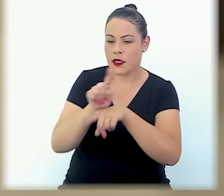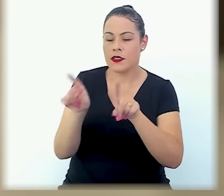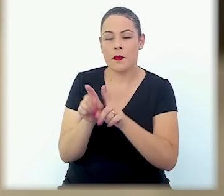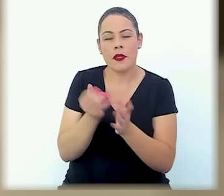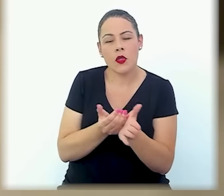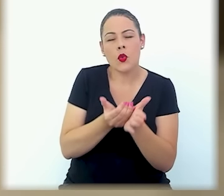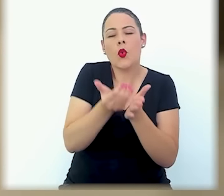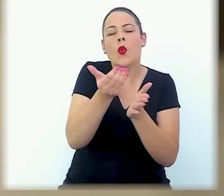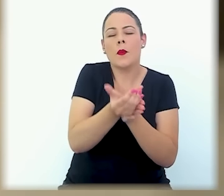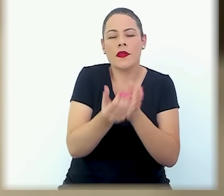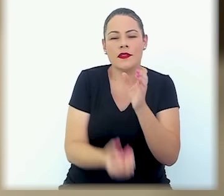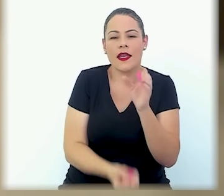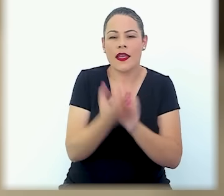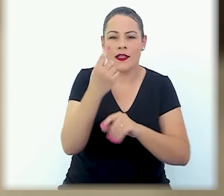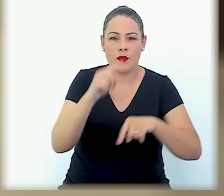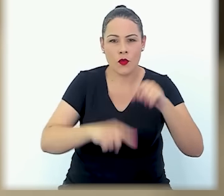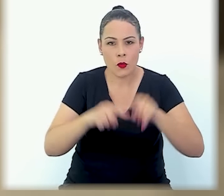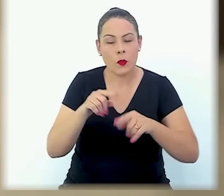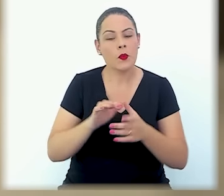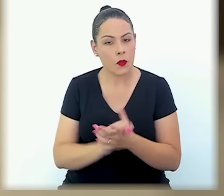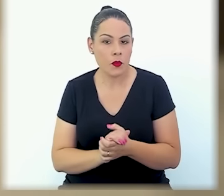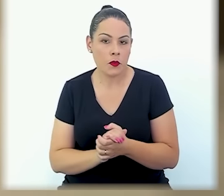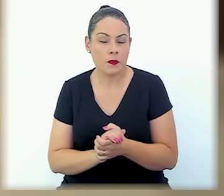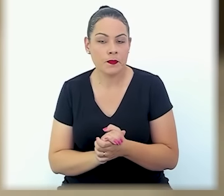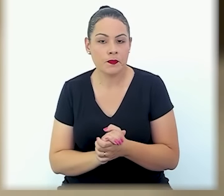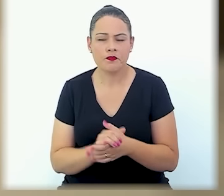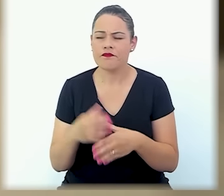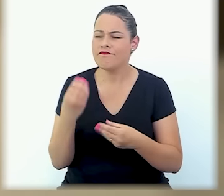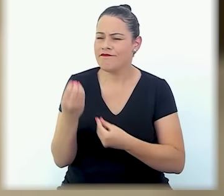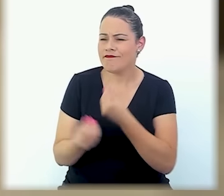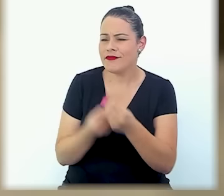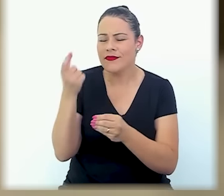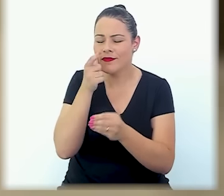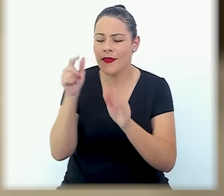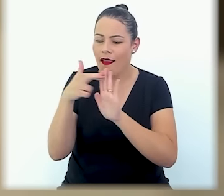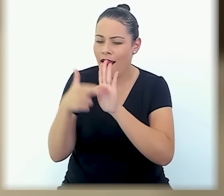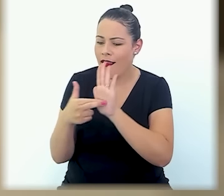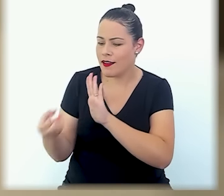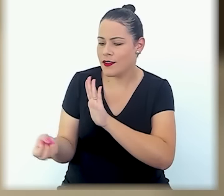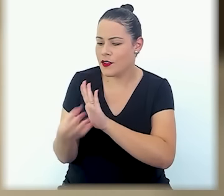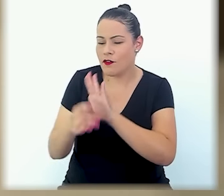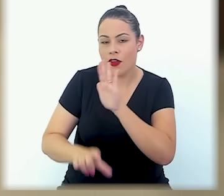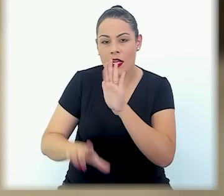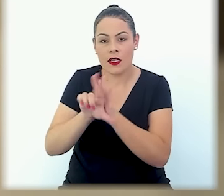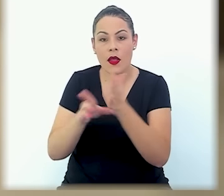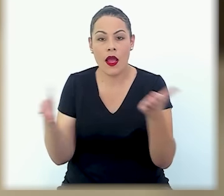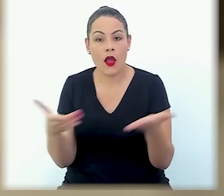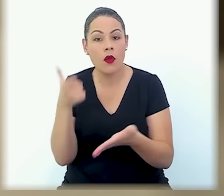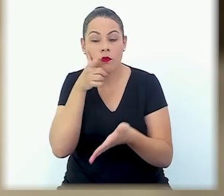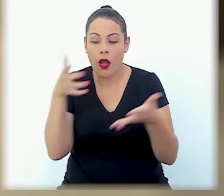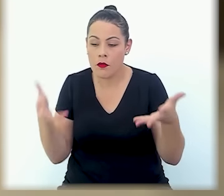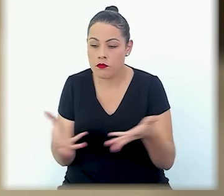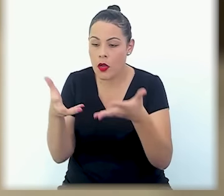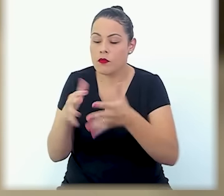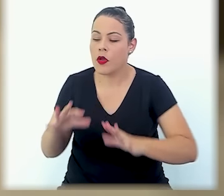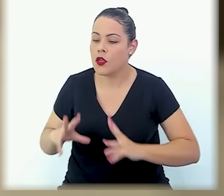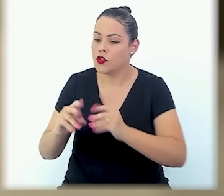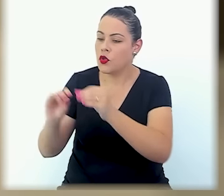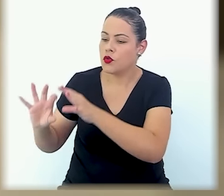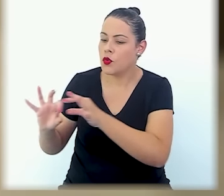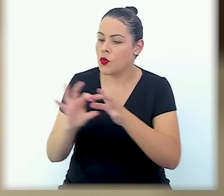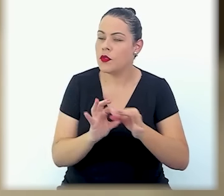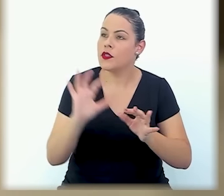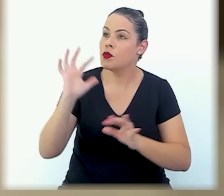desde o início da formulação de seus produtos. Como que essa regulamentação pode beneficiar tanto os cenários